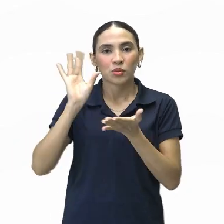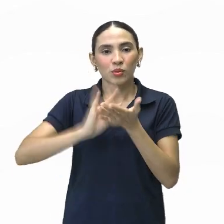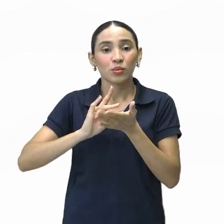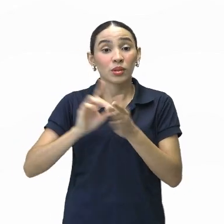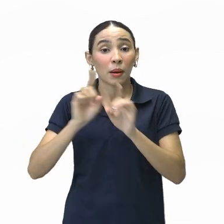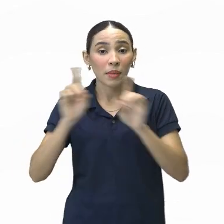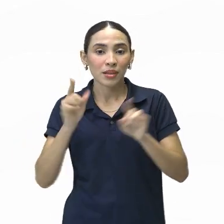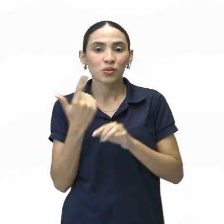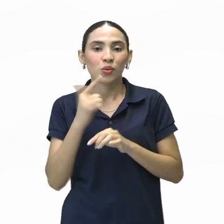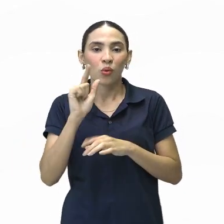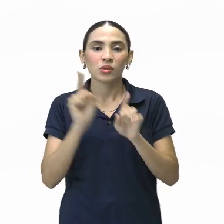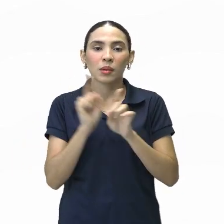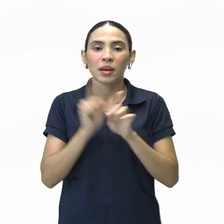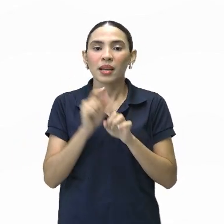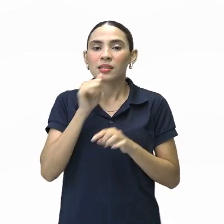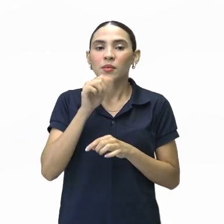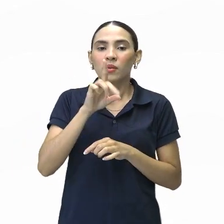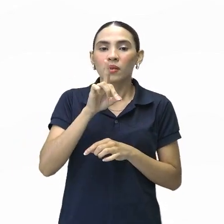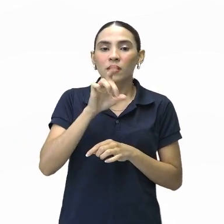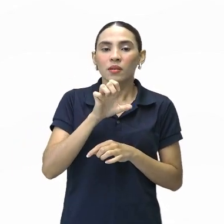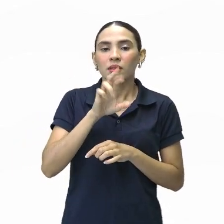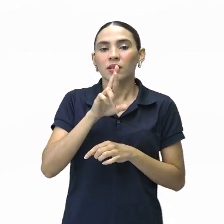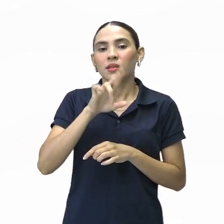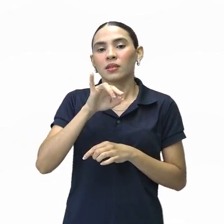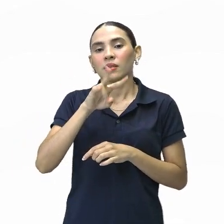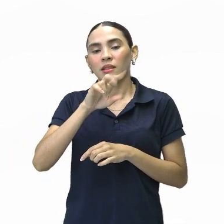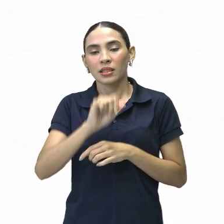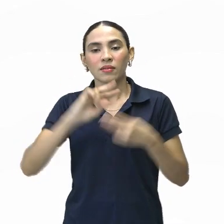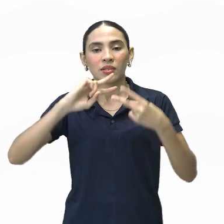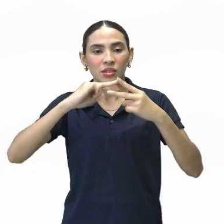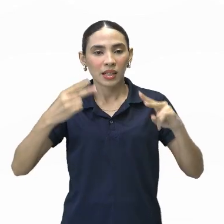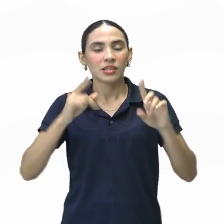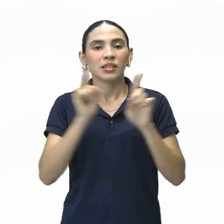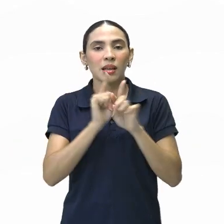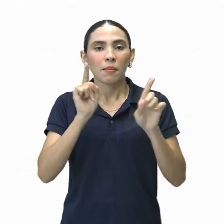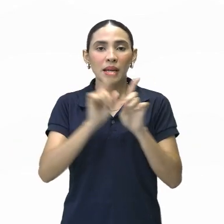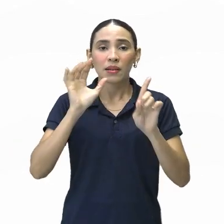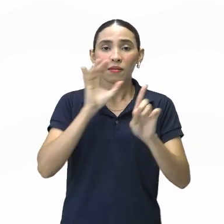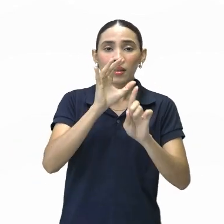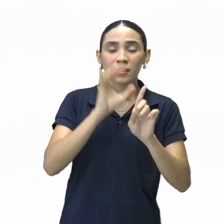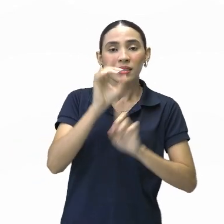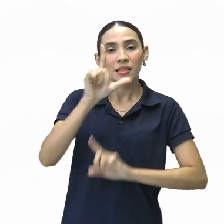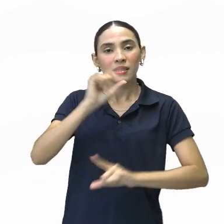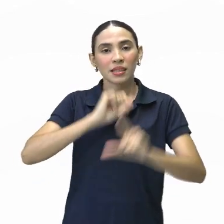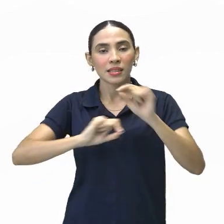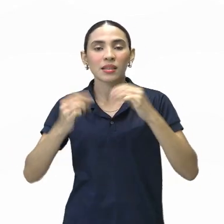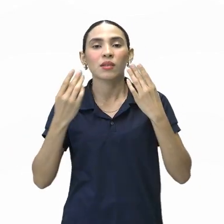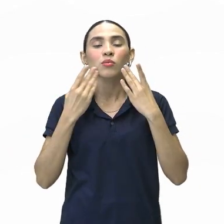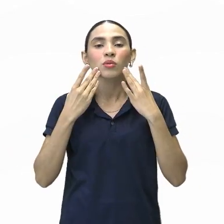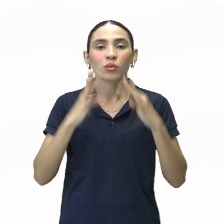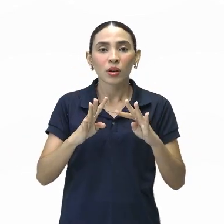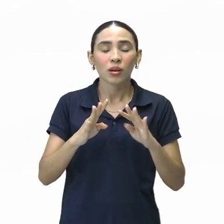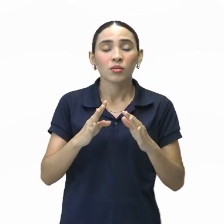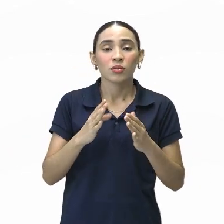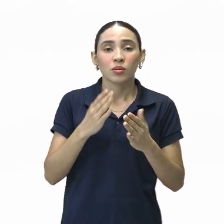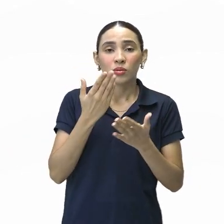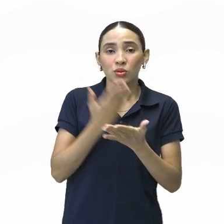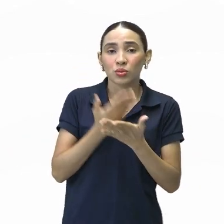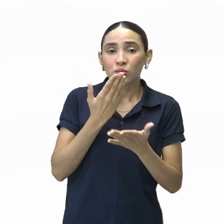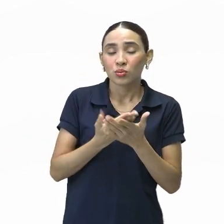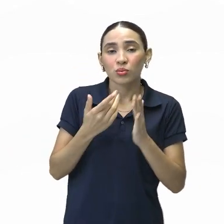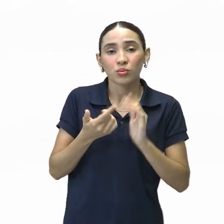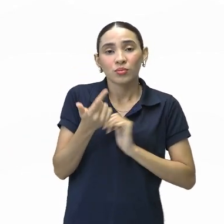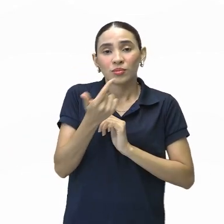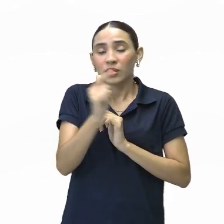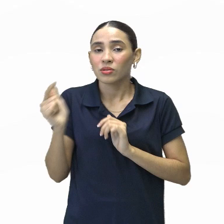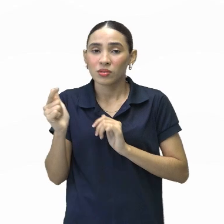também vão atuar no processo da seleção natural, né? Não existia o estudo da deriva genética dentro da proposta